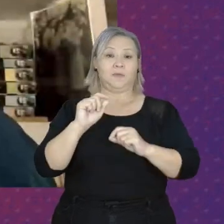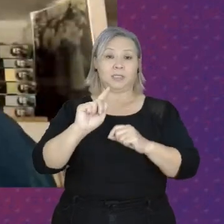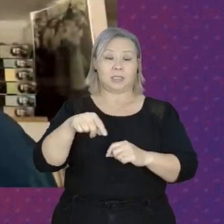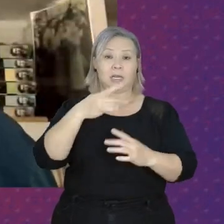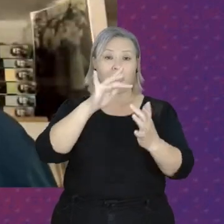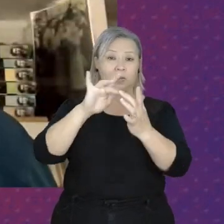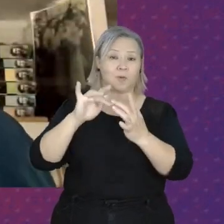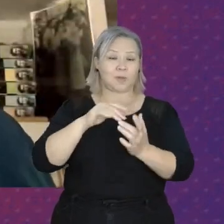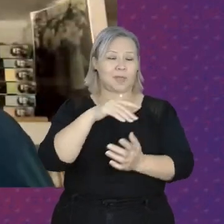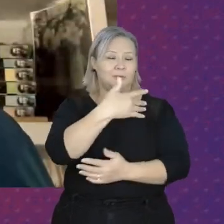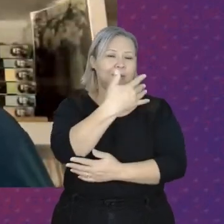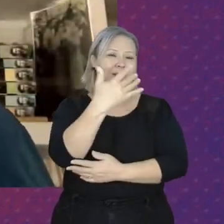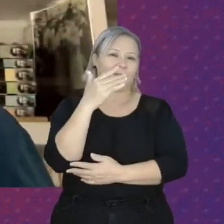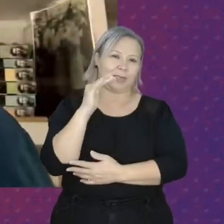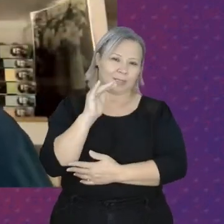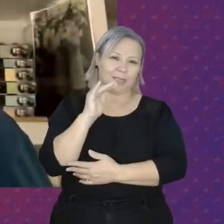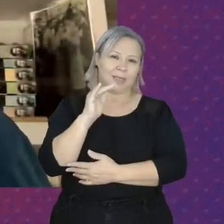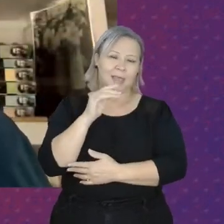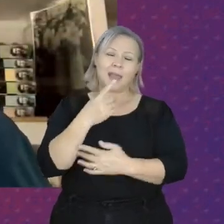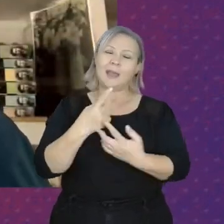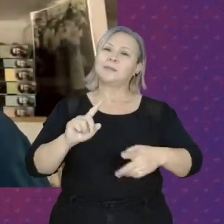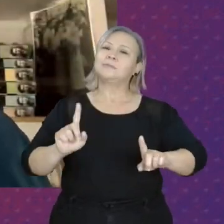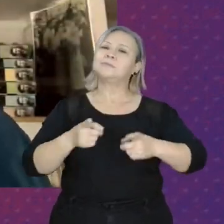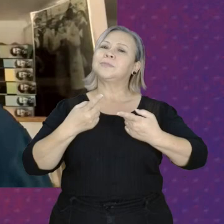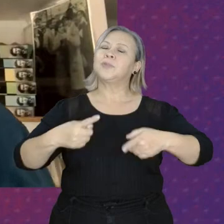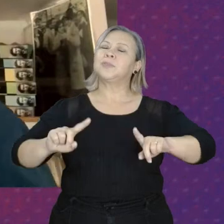com a natureza, música,